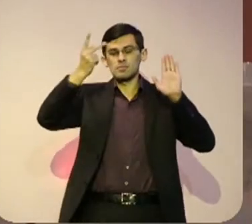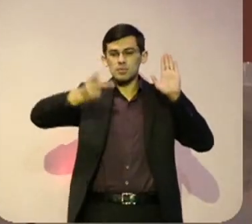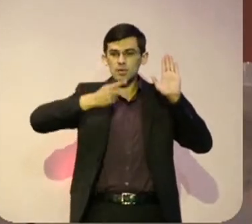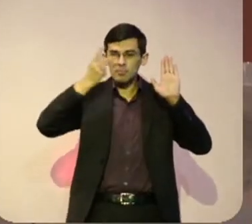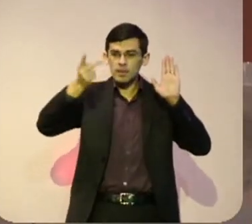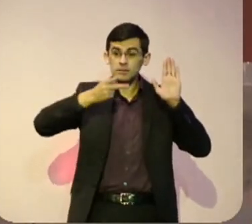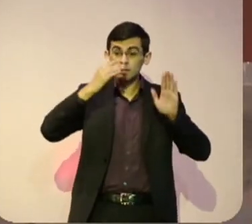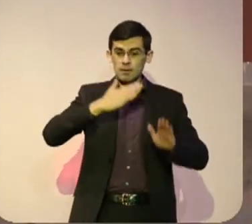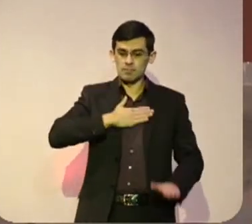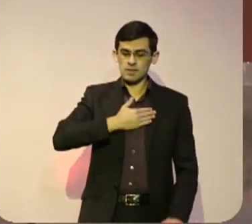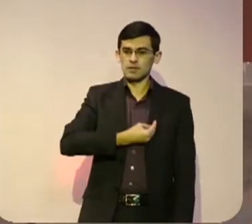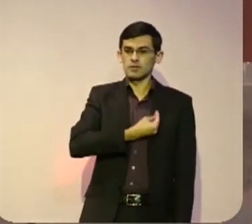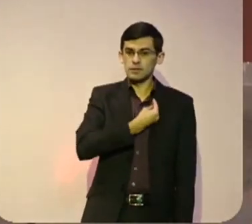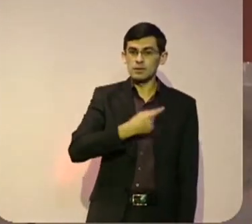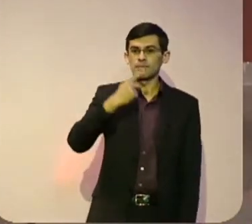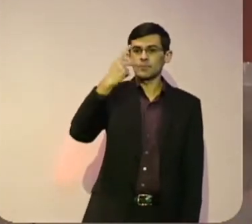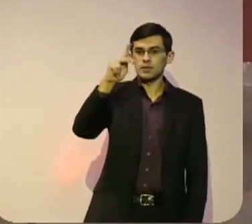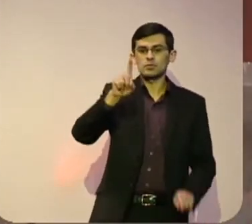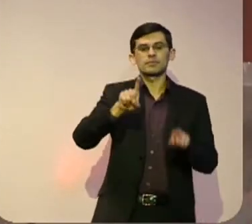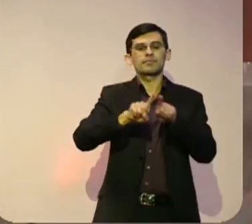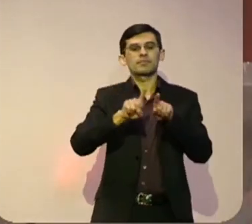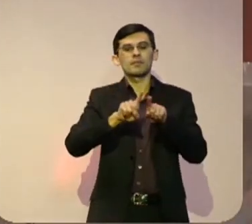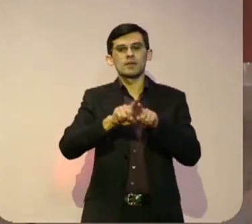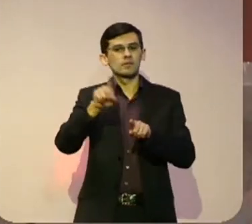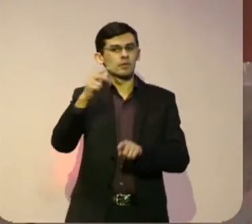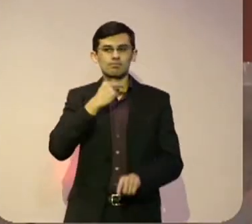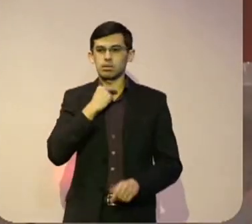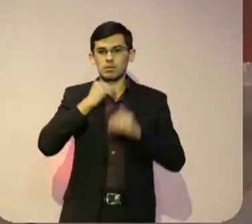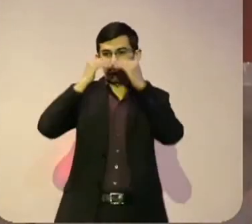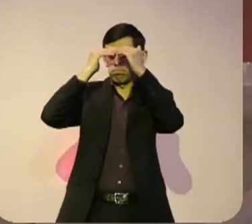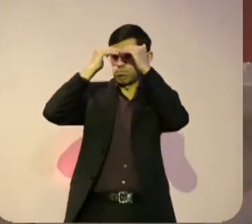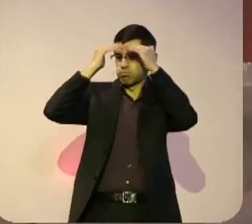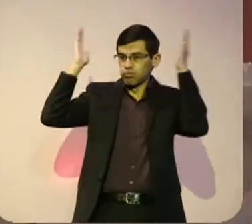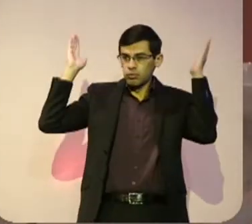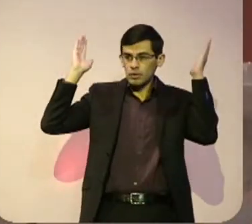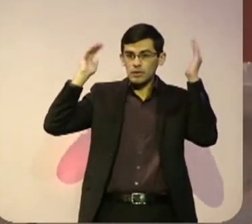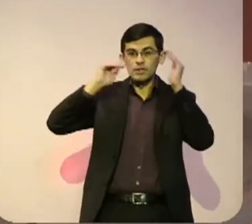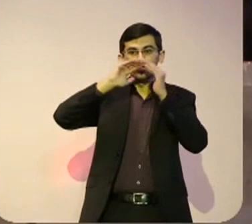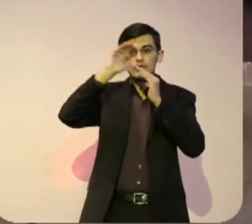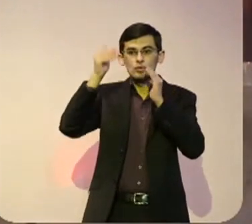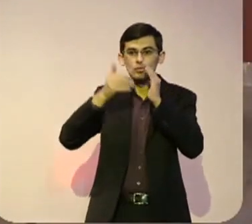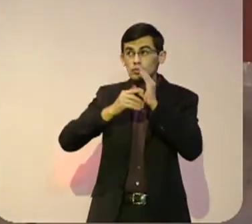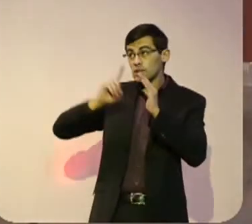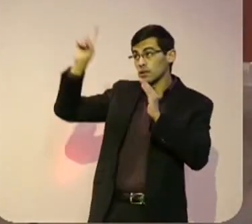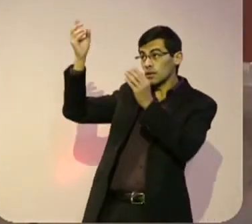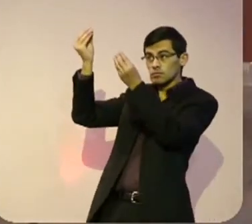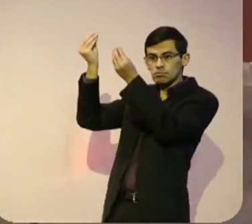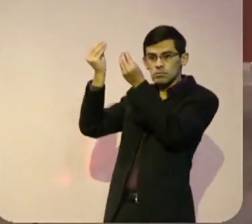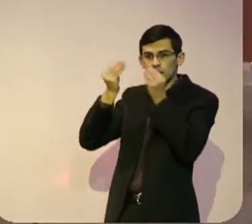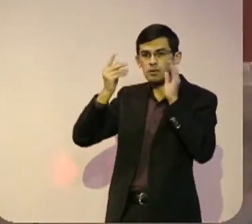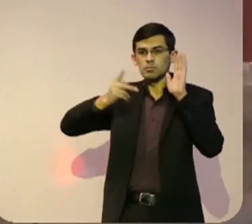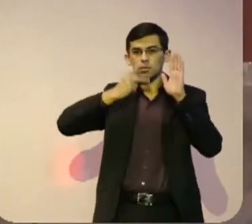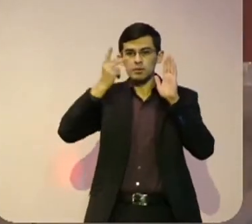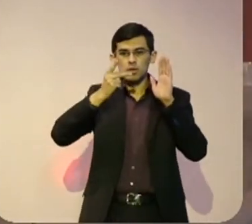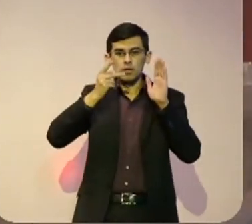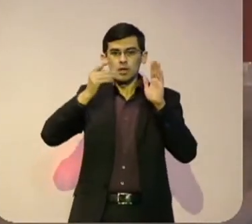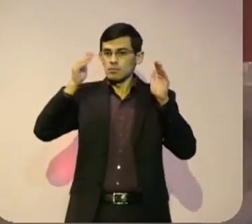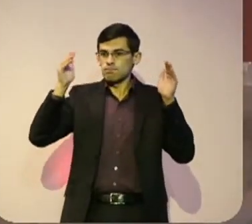promessas na minha vida e na sua. Não abra mão do que Deus tem prometido para você. Mantenha o